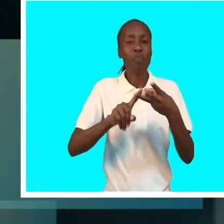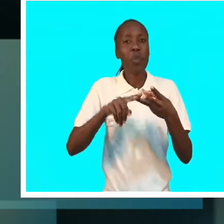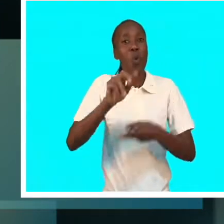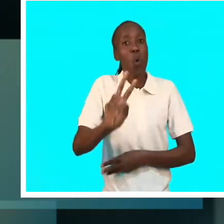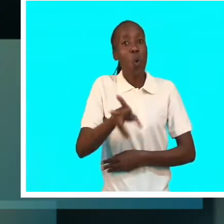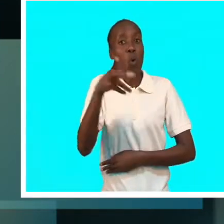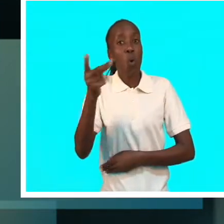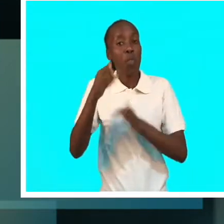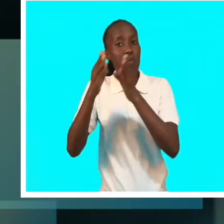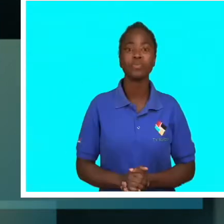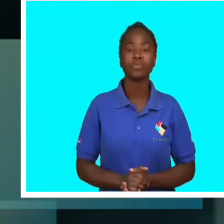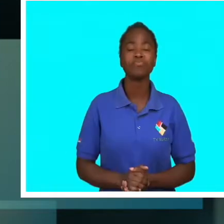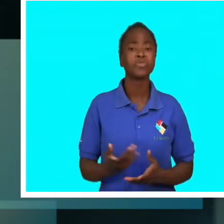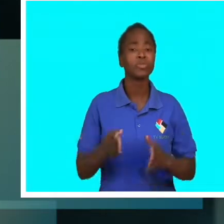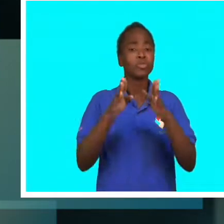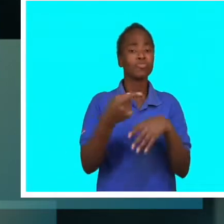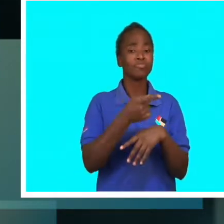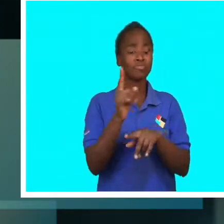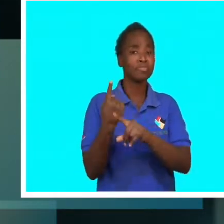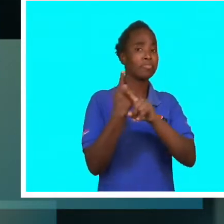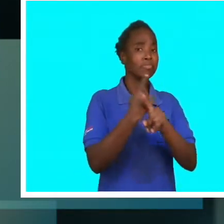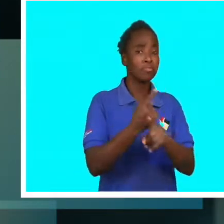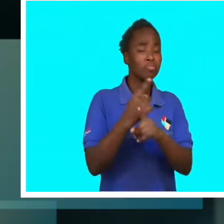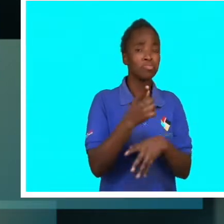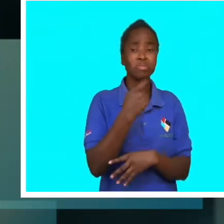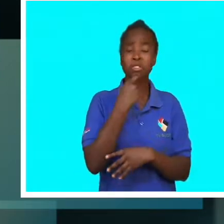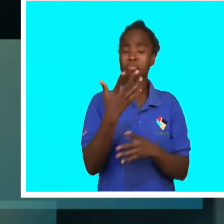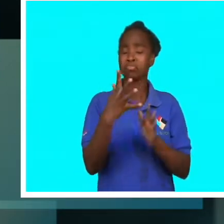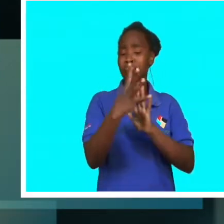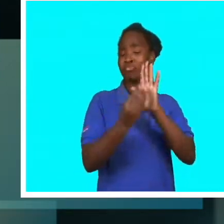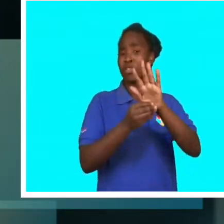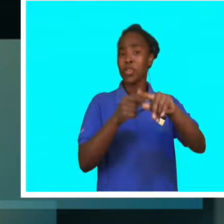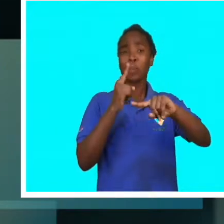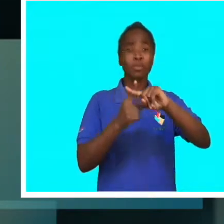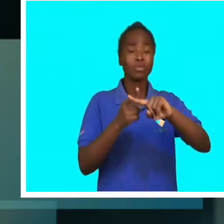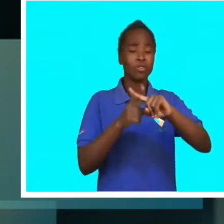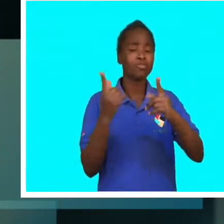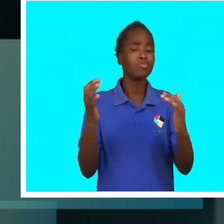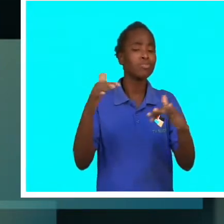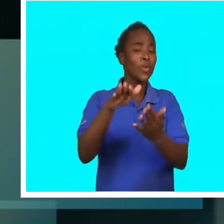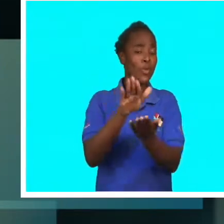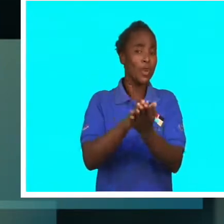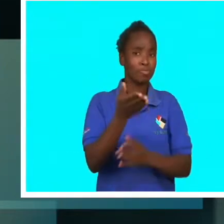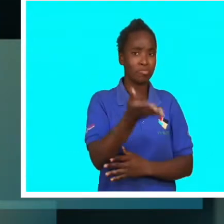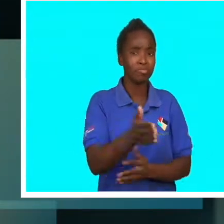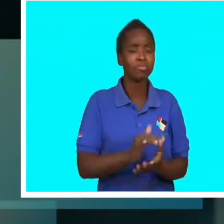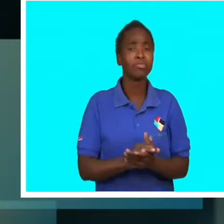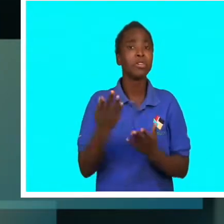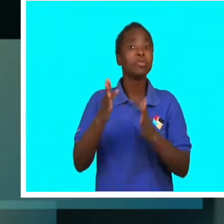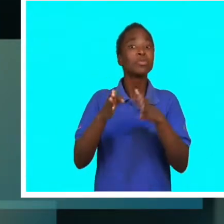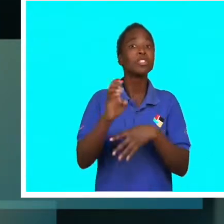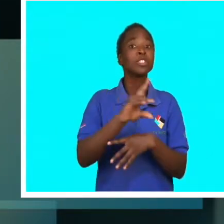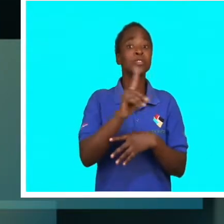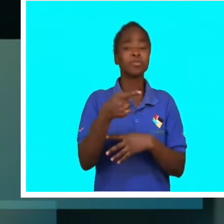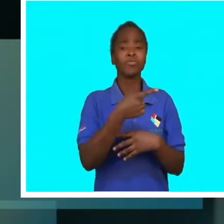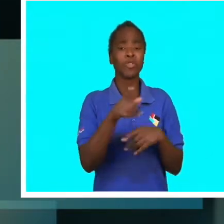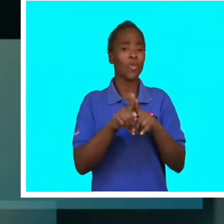outras pessoas. Os participantes dão nota positiva ao evento, pois, segundo eles,